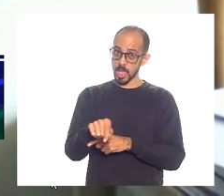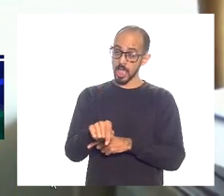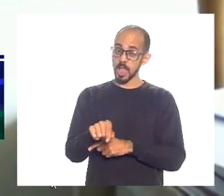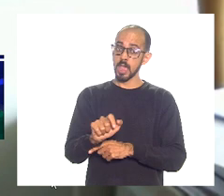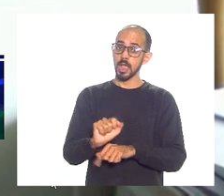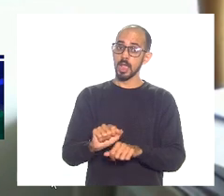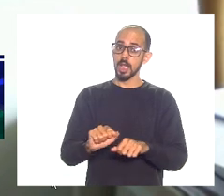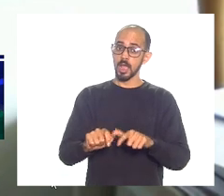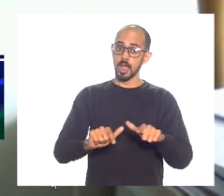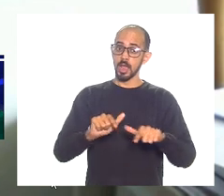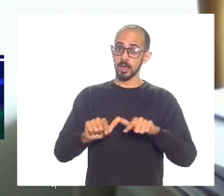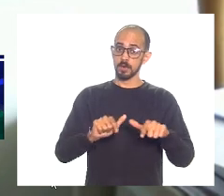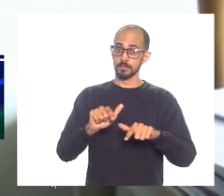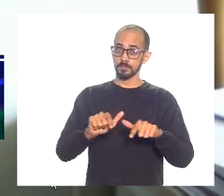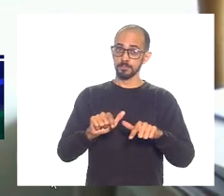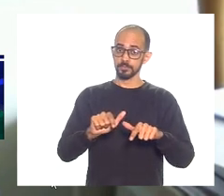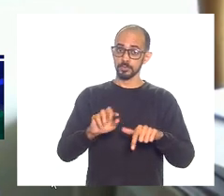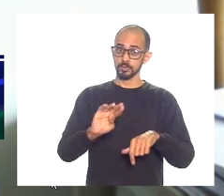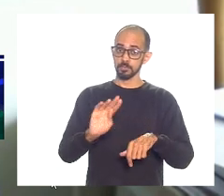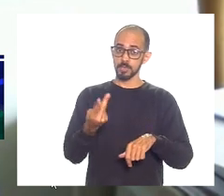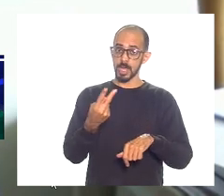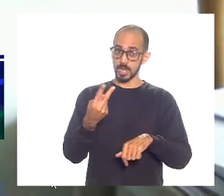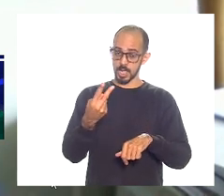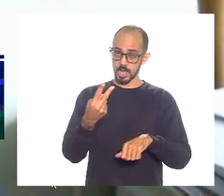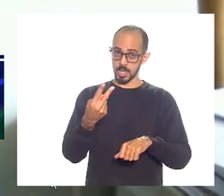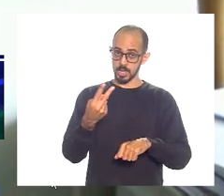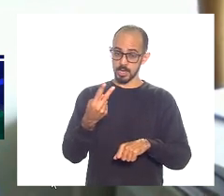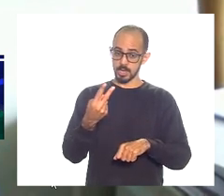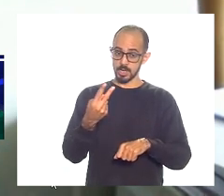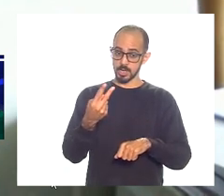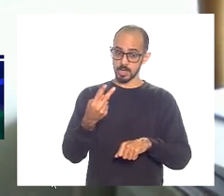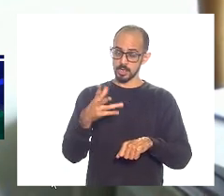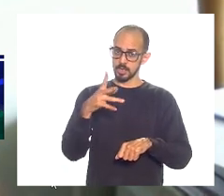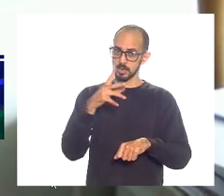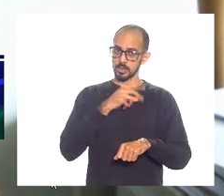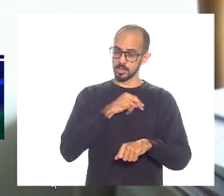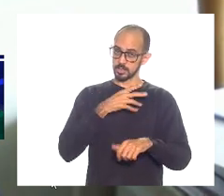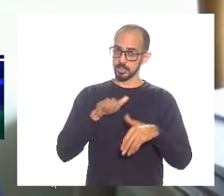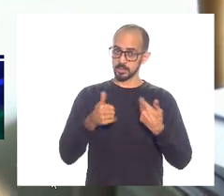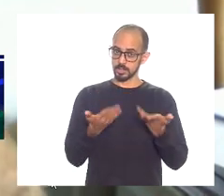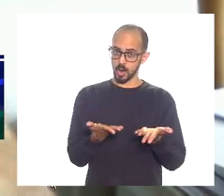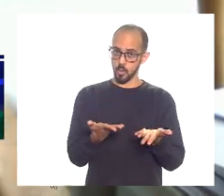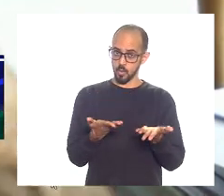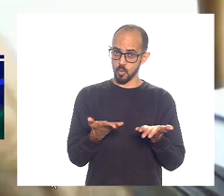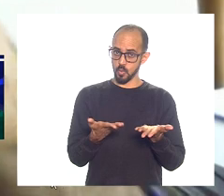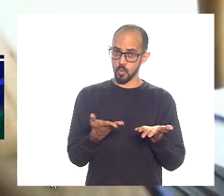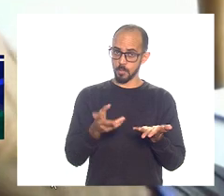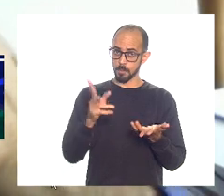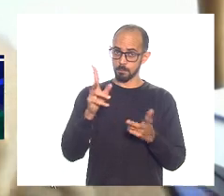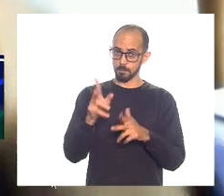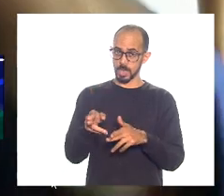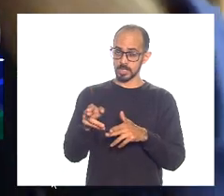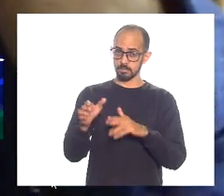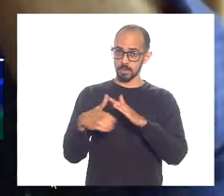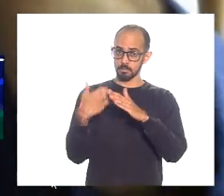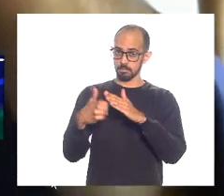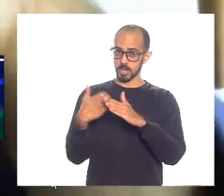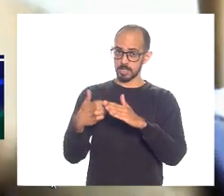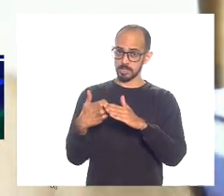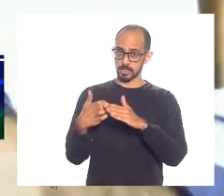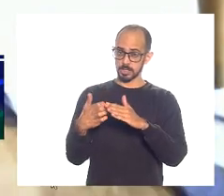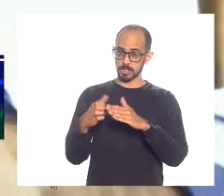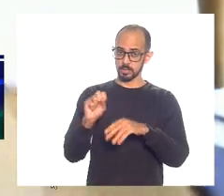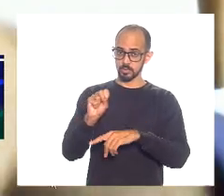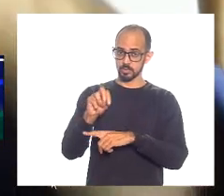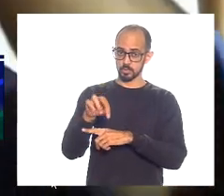aeroporto de Belo Horizonte. Olha, então imagine, uma mesma operadora com